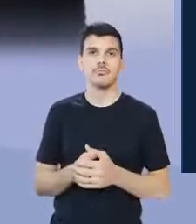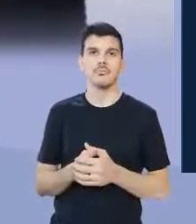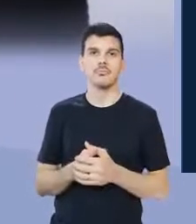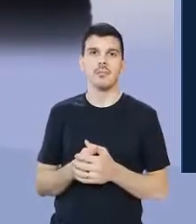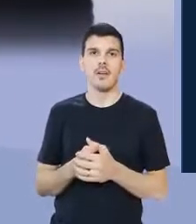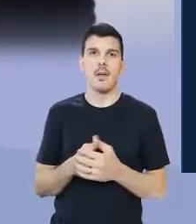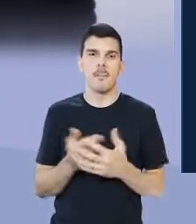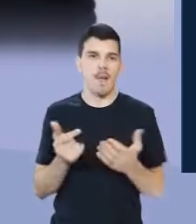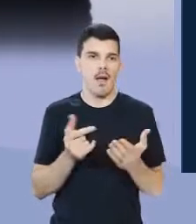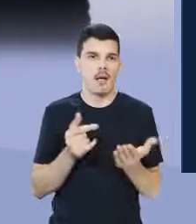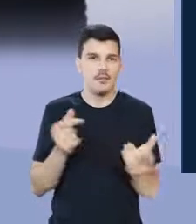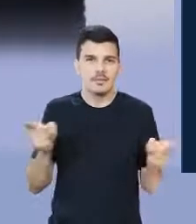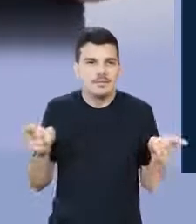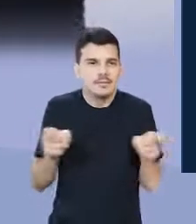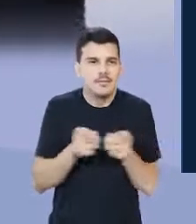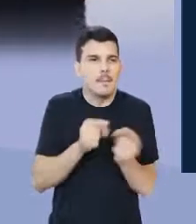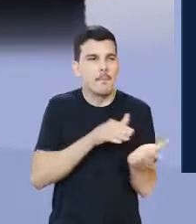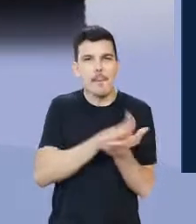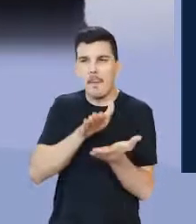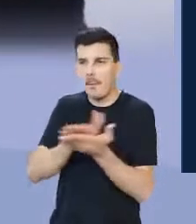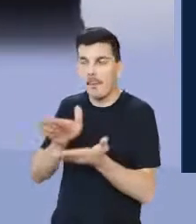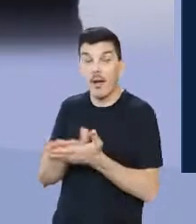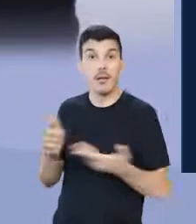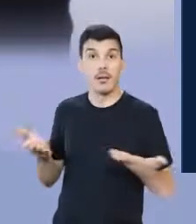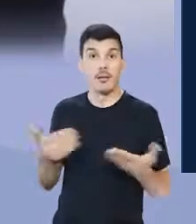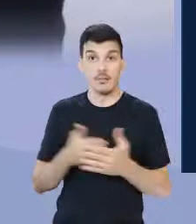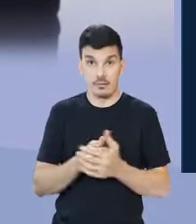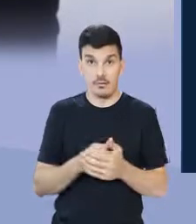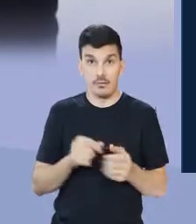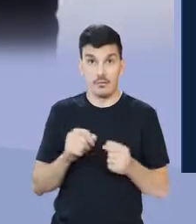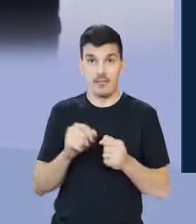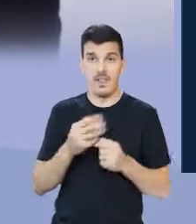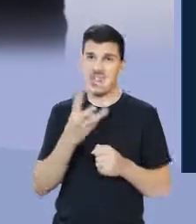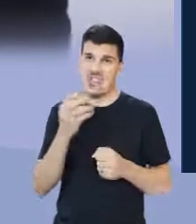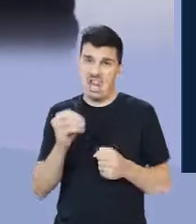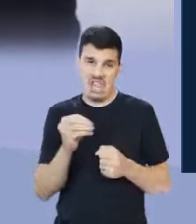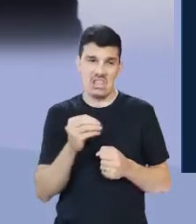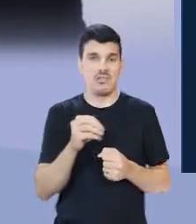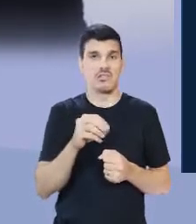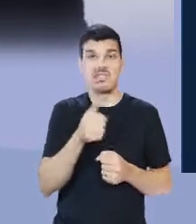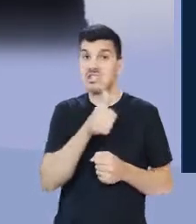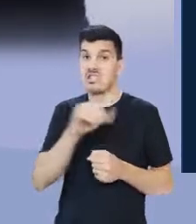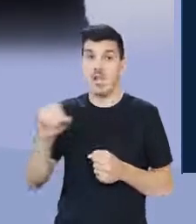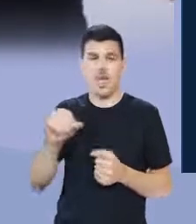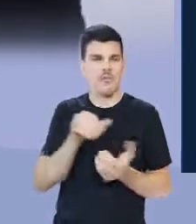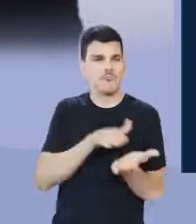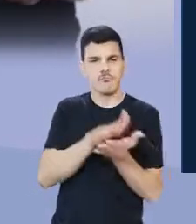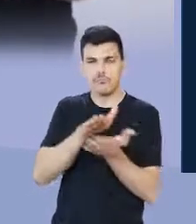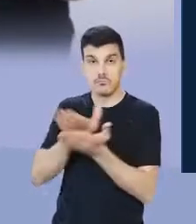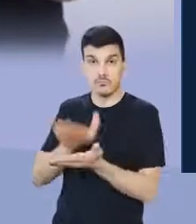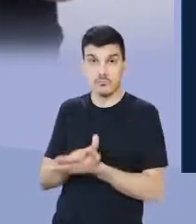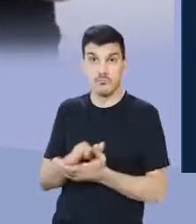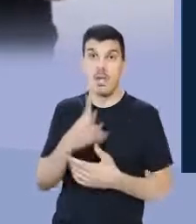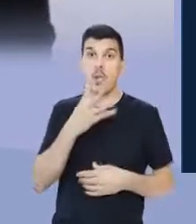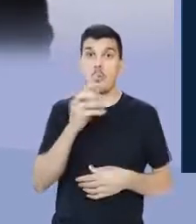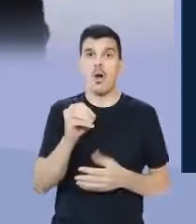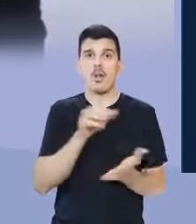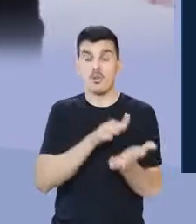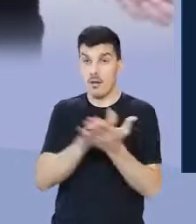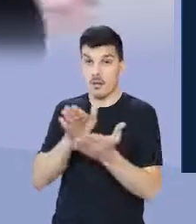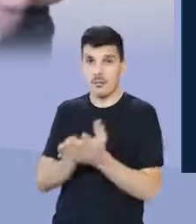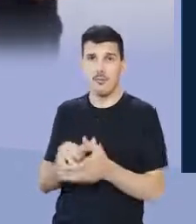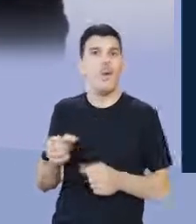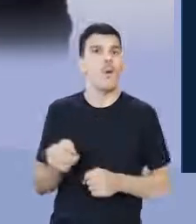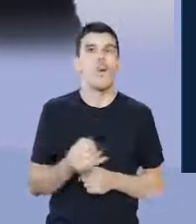trabalho em pequenas tiragens. Ele então produzirá 30 cópias, 100 cópias,